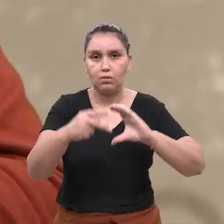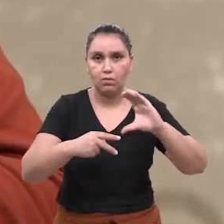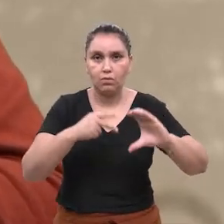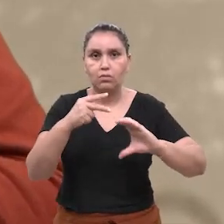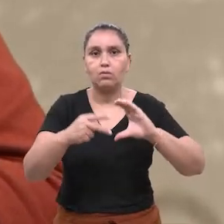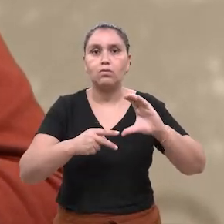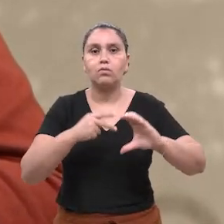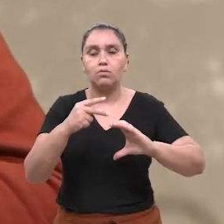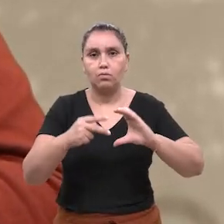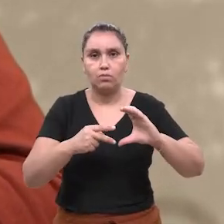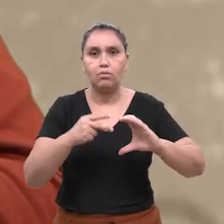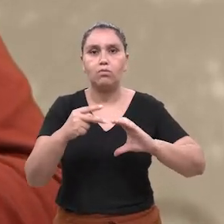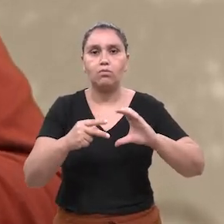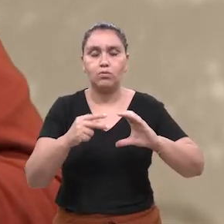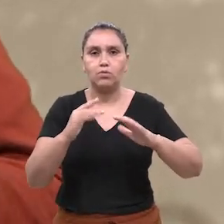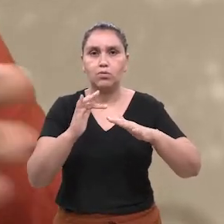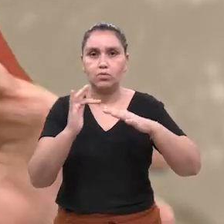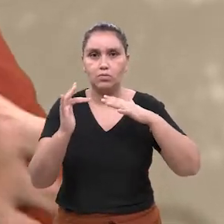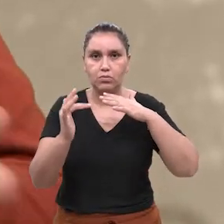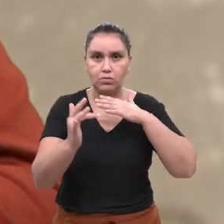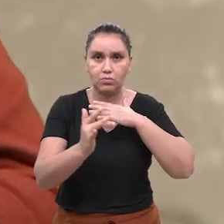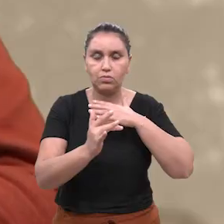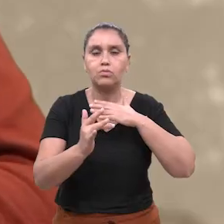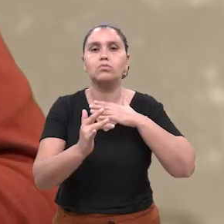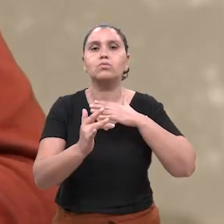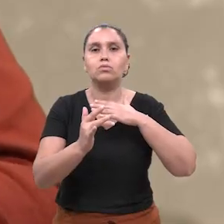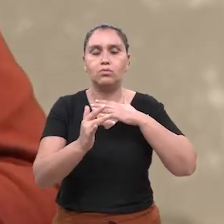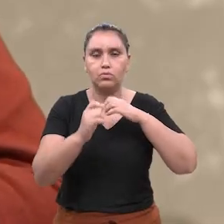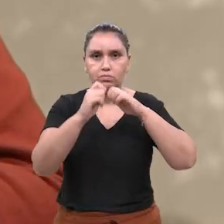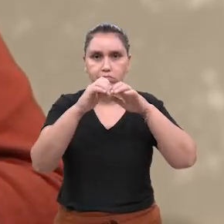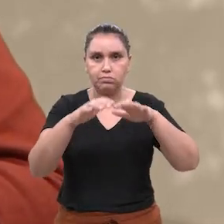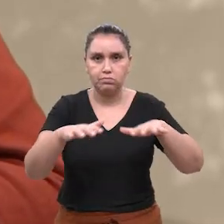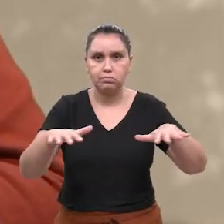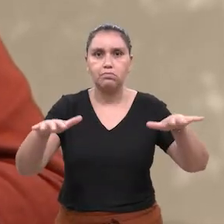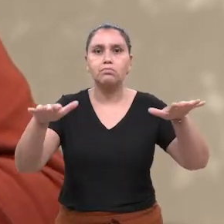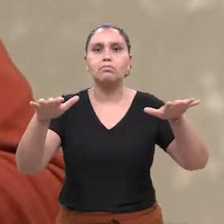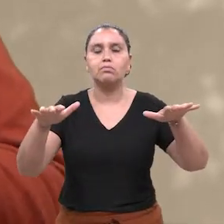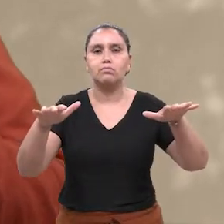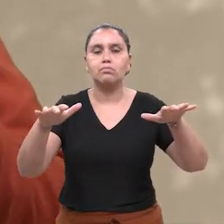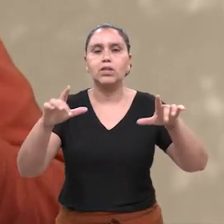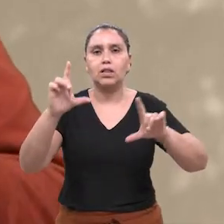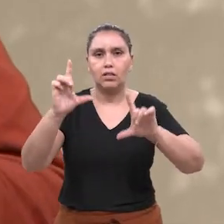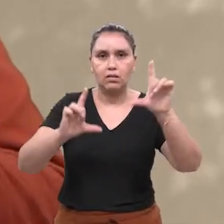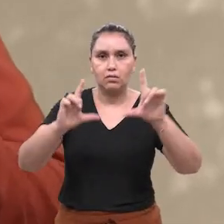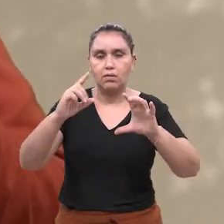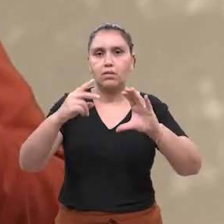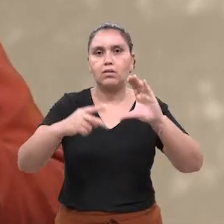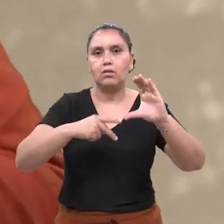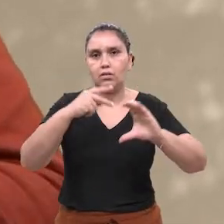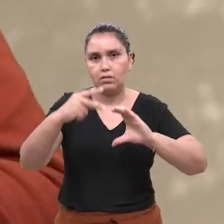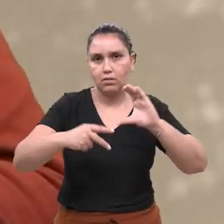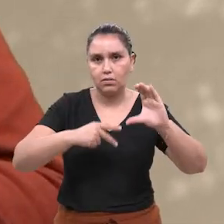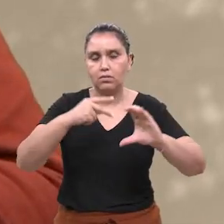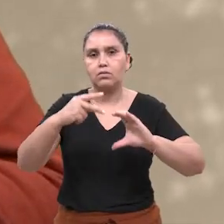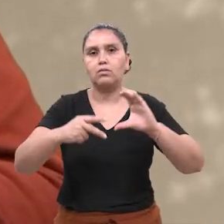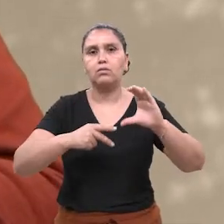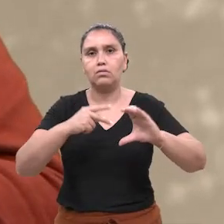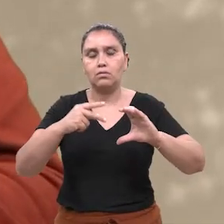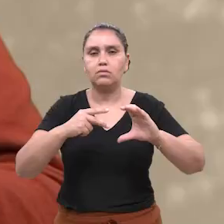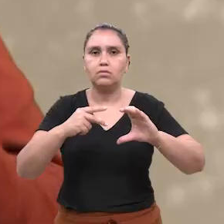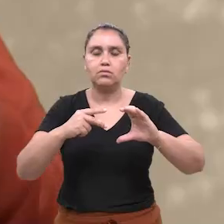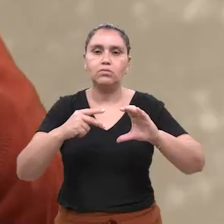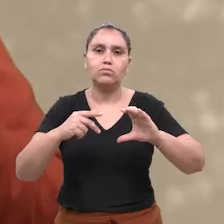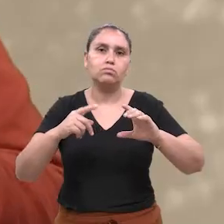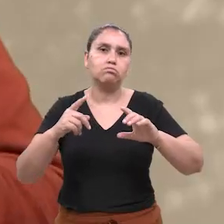Câmara de Vereadores, né, através das redes sociais da Câmara de Vereadores, TV Câmara, e a gente